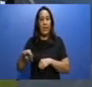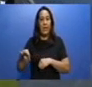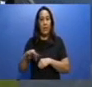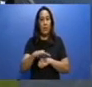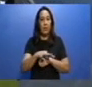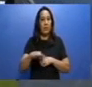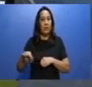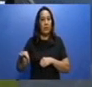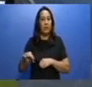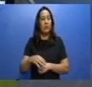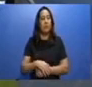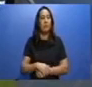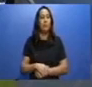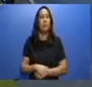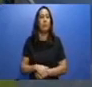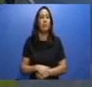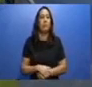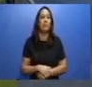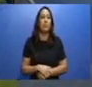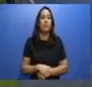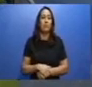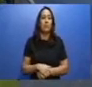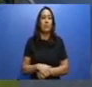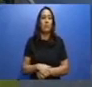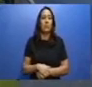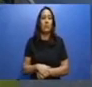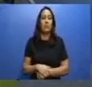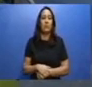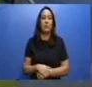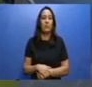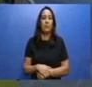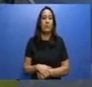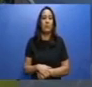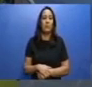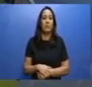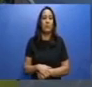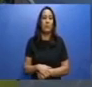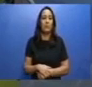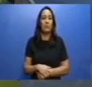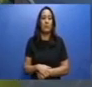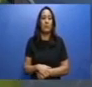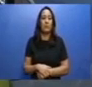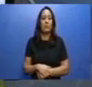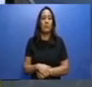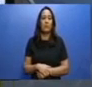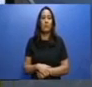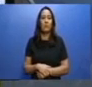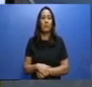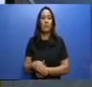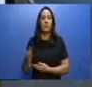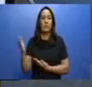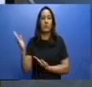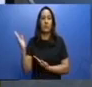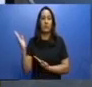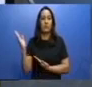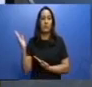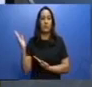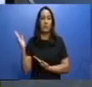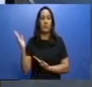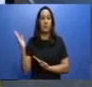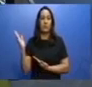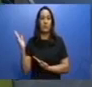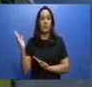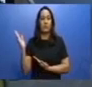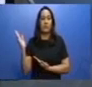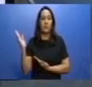de cima e vou para o meio, tá vendo? Depois, ó, vocês perceberam que eu tô fazendo esse